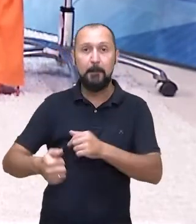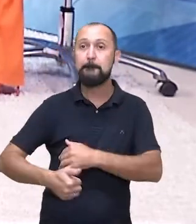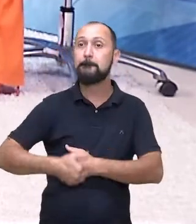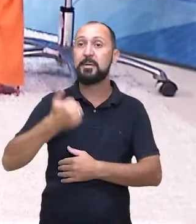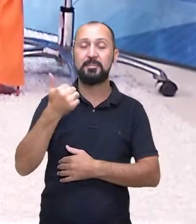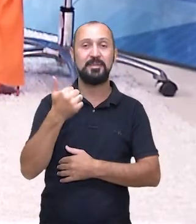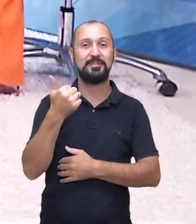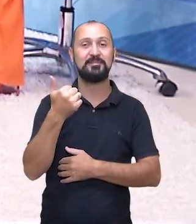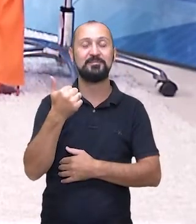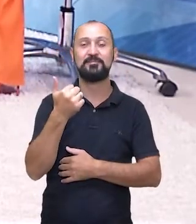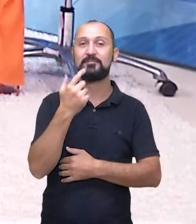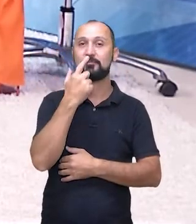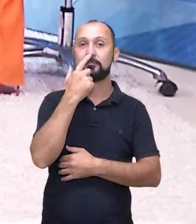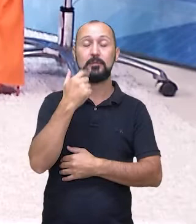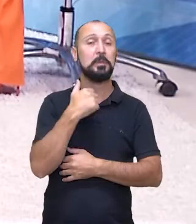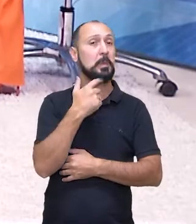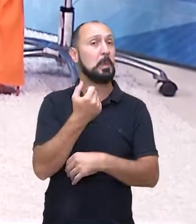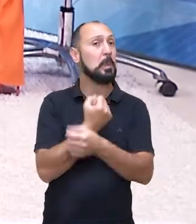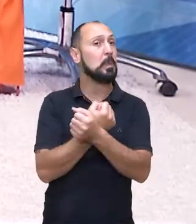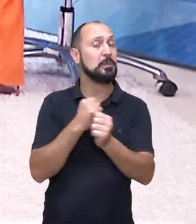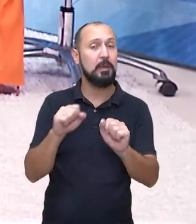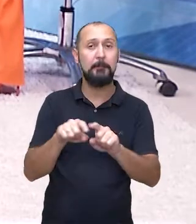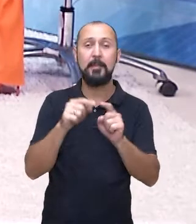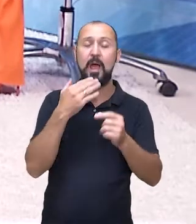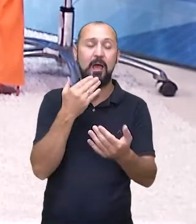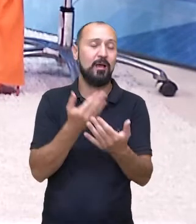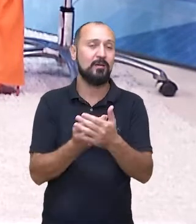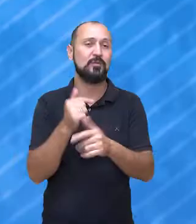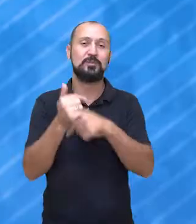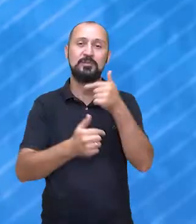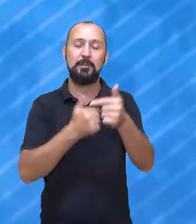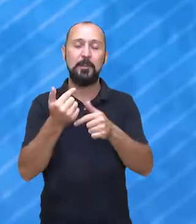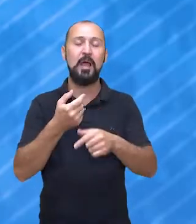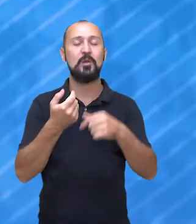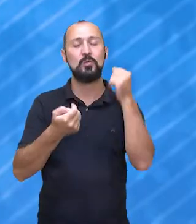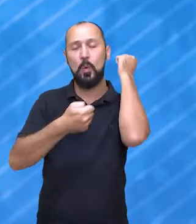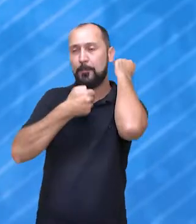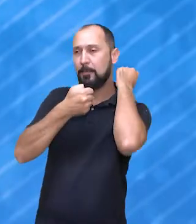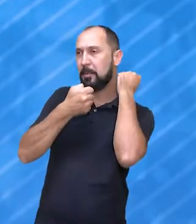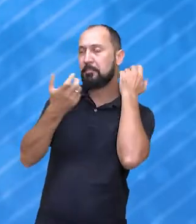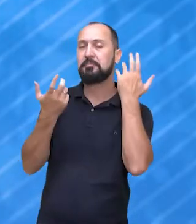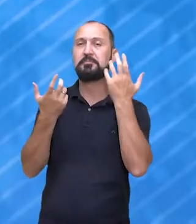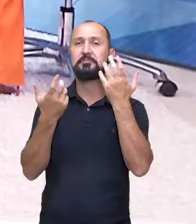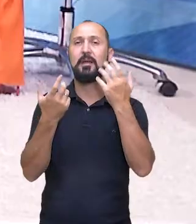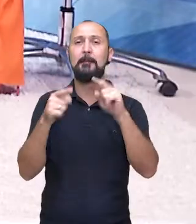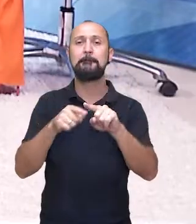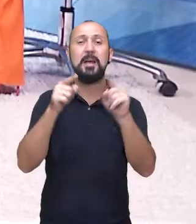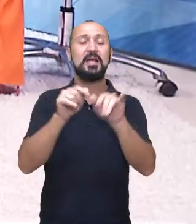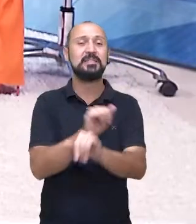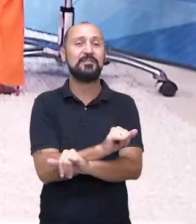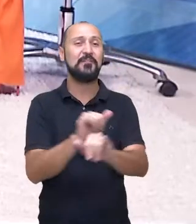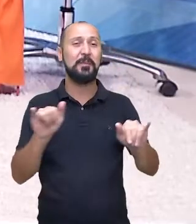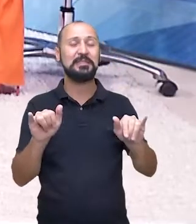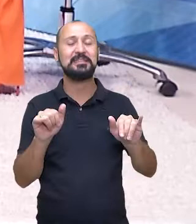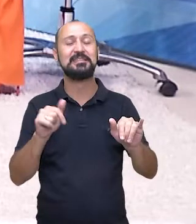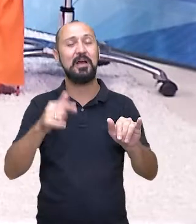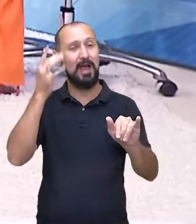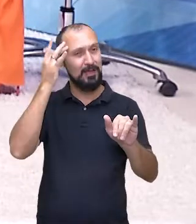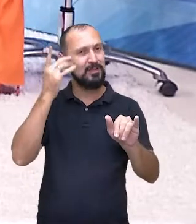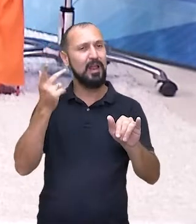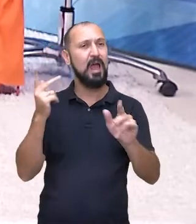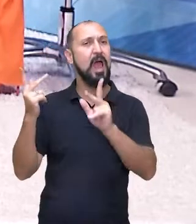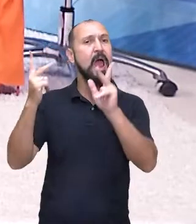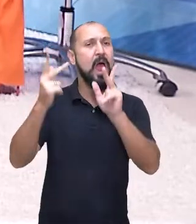estúdio foi a minha primeira opção E aí não foi para frente mas eu admiro muito o trabalho dos Jornalistas e eu acho que a